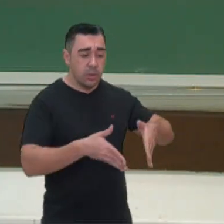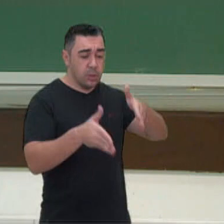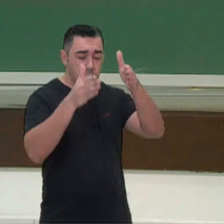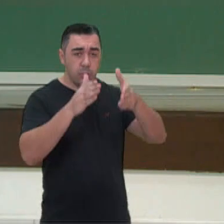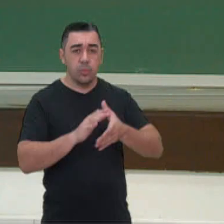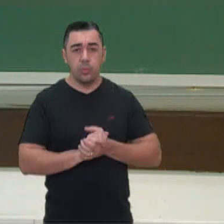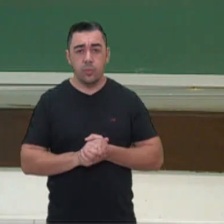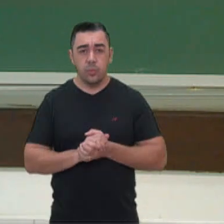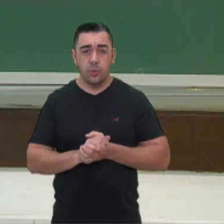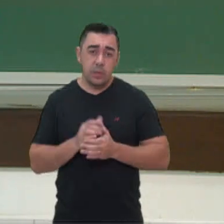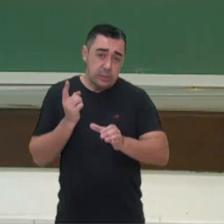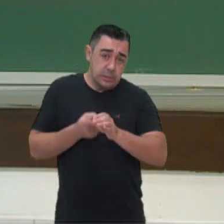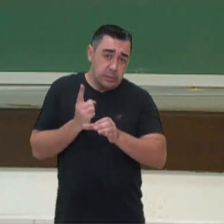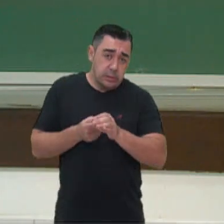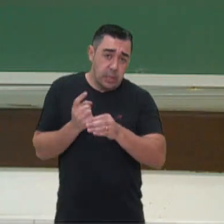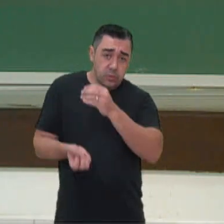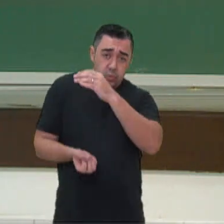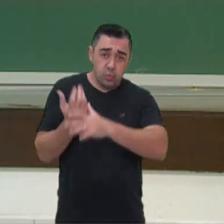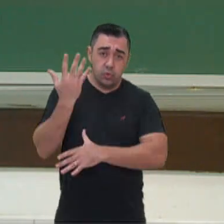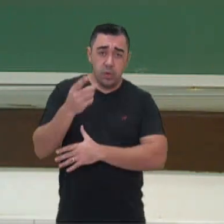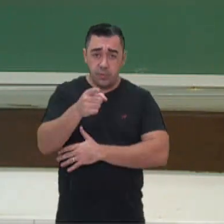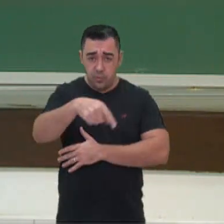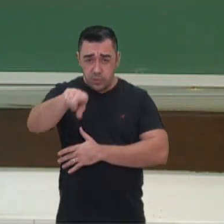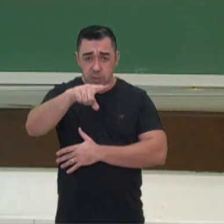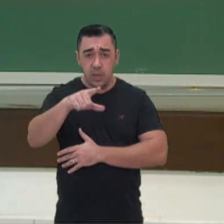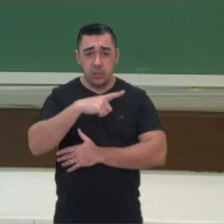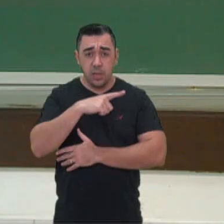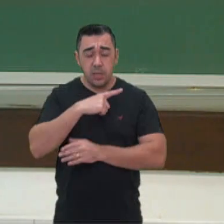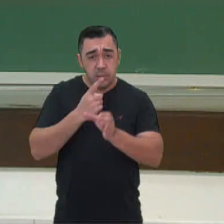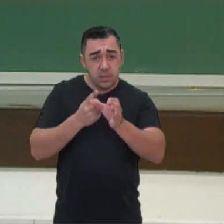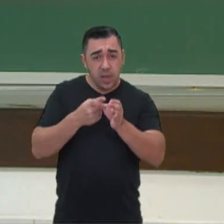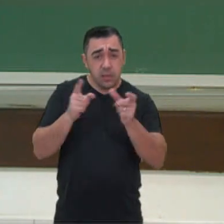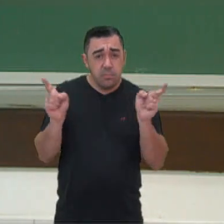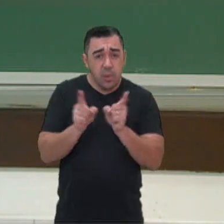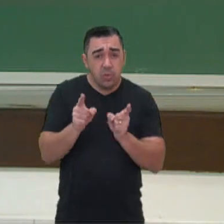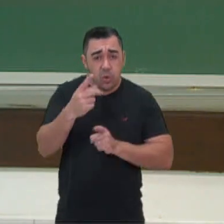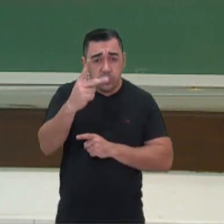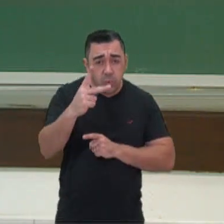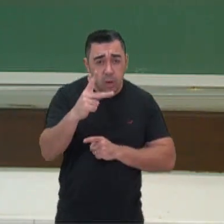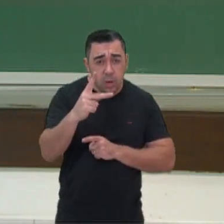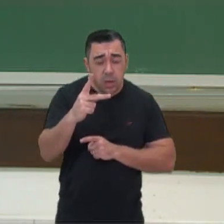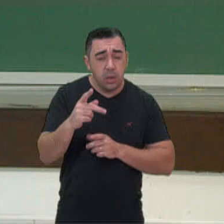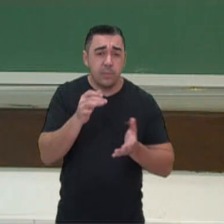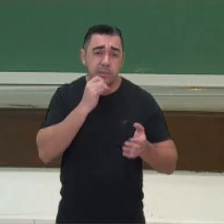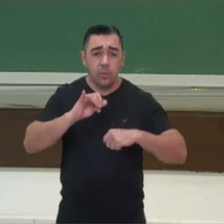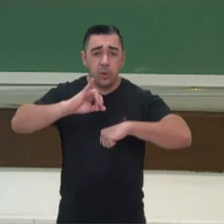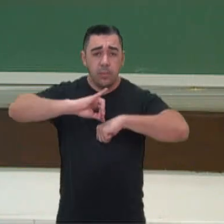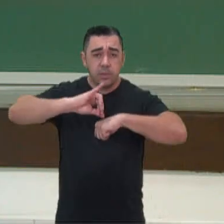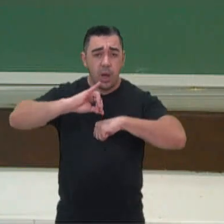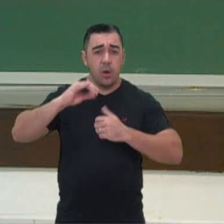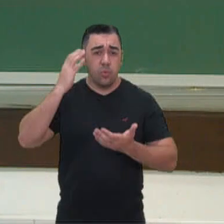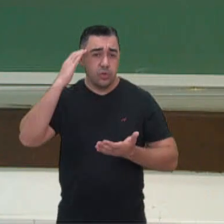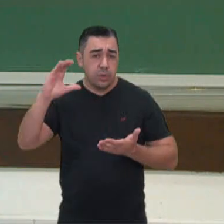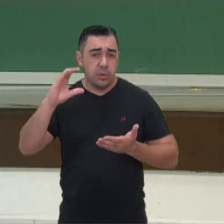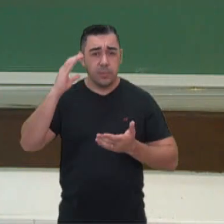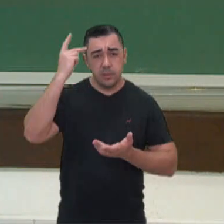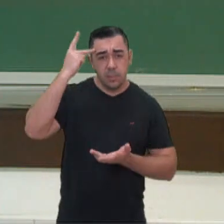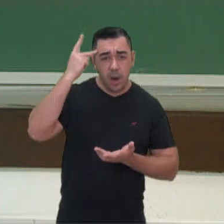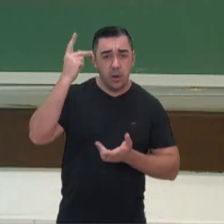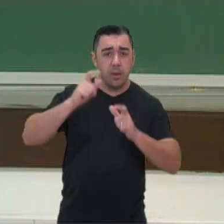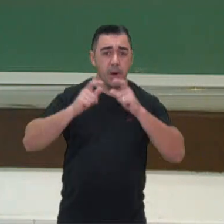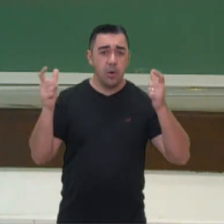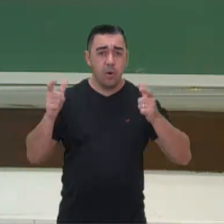De cidades, das menores que você imaginar, da sua cidade, ou da capital, como Curitiba ou São Paulo, a maior cidade do